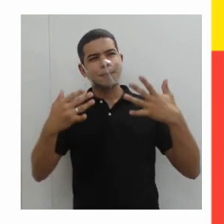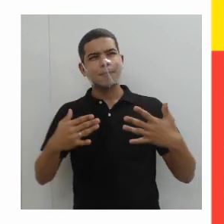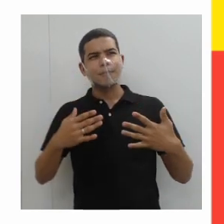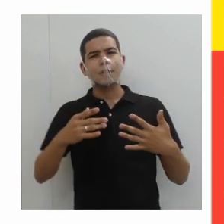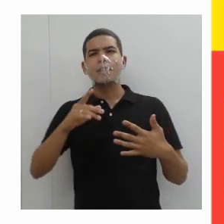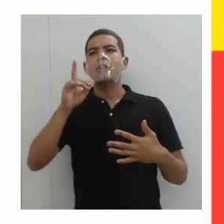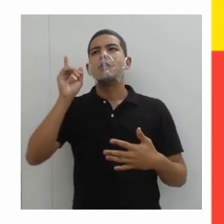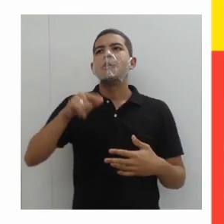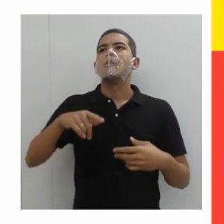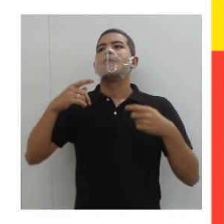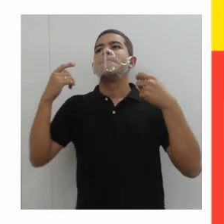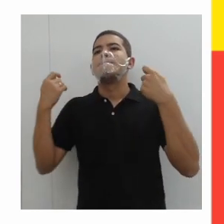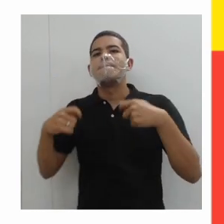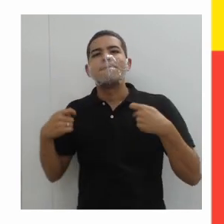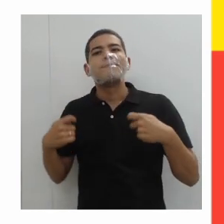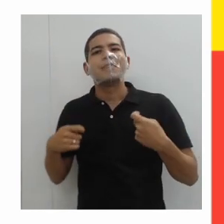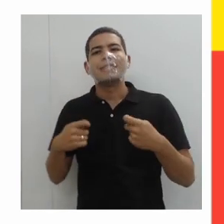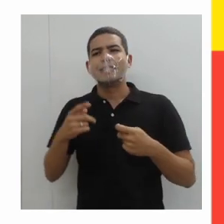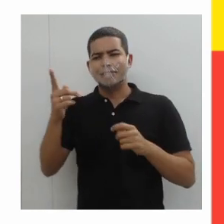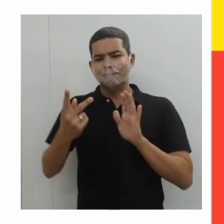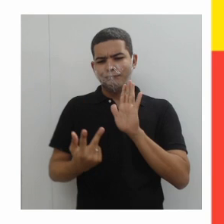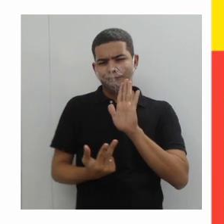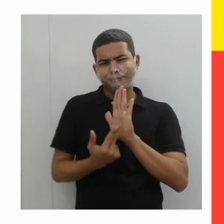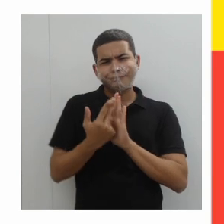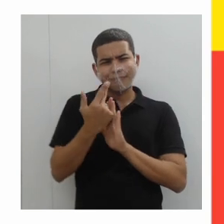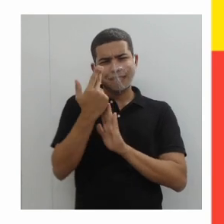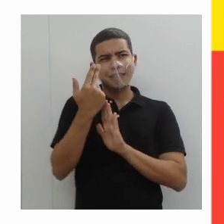é necessário fazer a cirurgia de